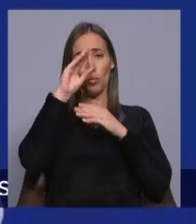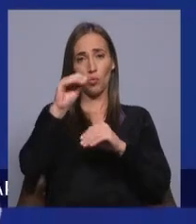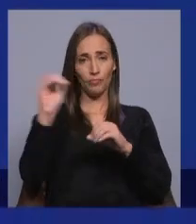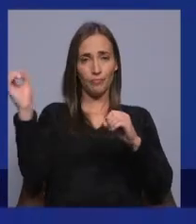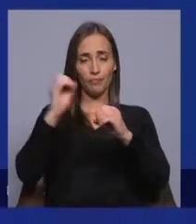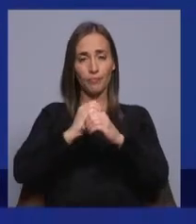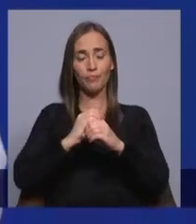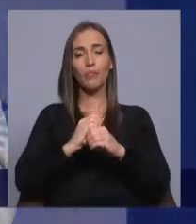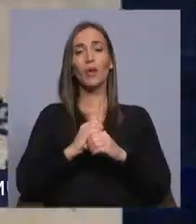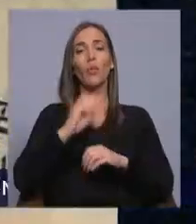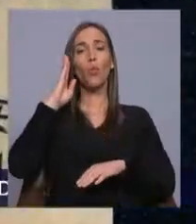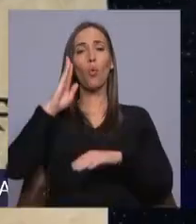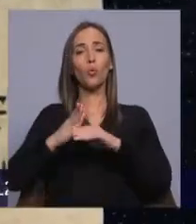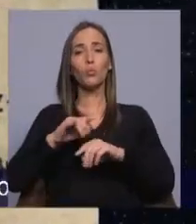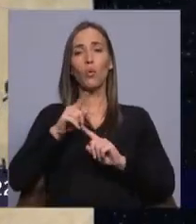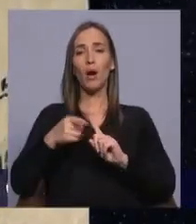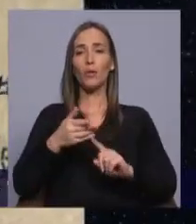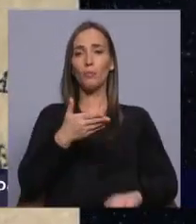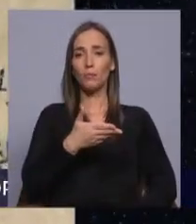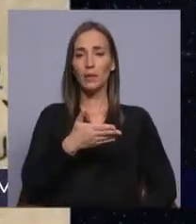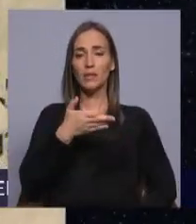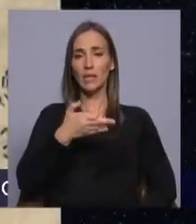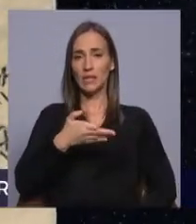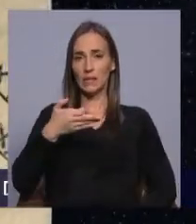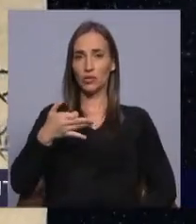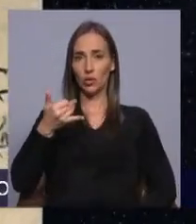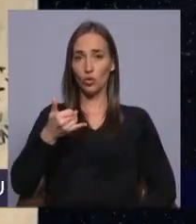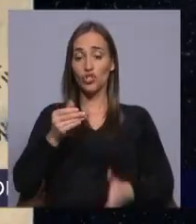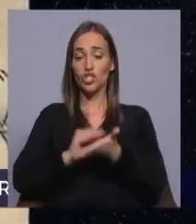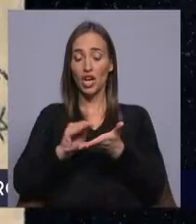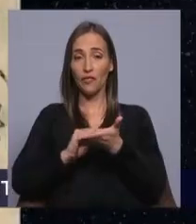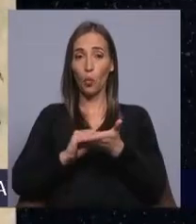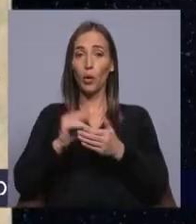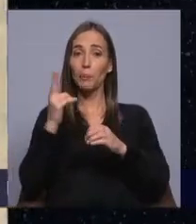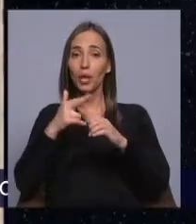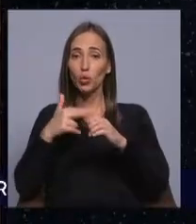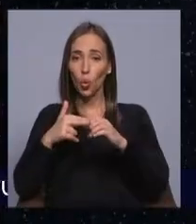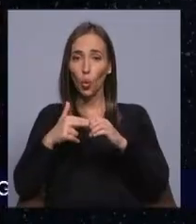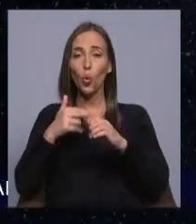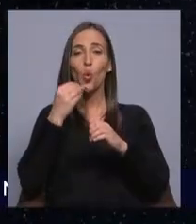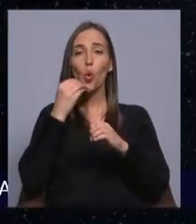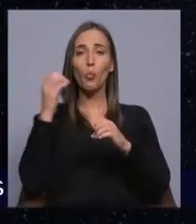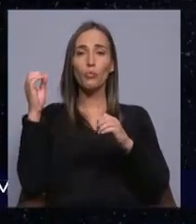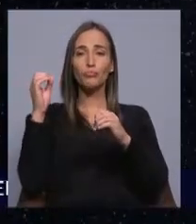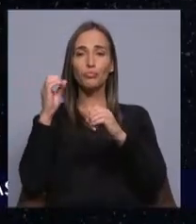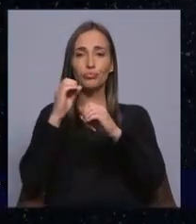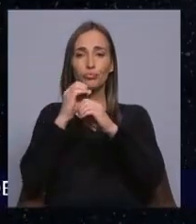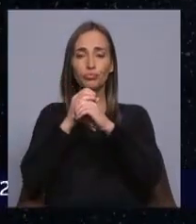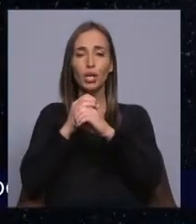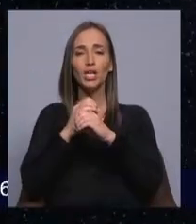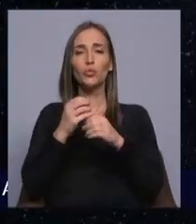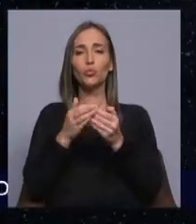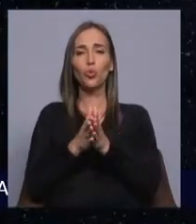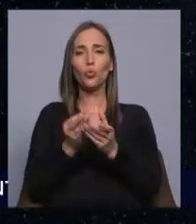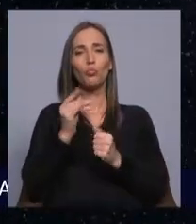Mozumu, que em 1872 pintou mesmo, como nós estamos aqui a ver, as fases de um eclipse solar. Isto é tudo muito importante porque ajuda-nos a